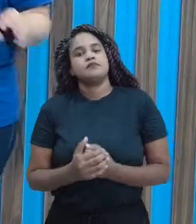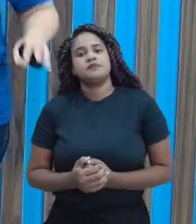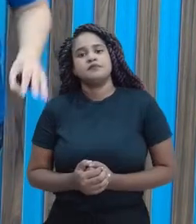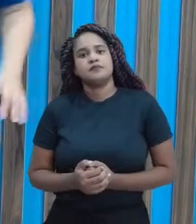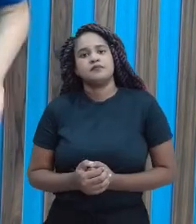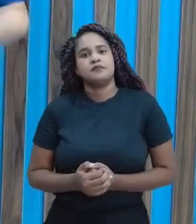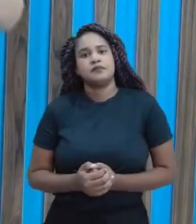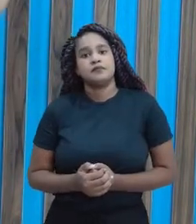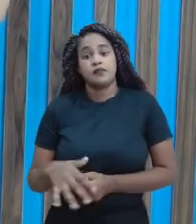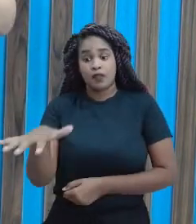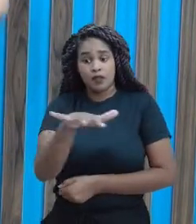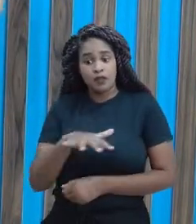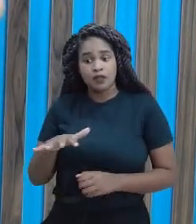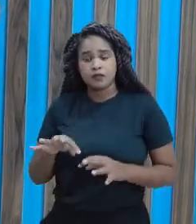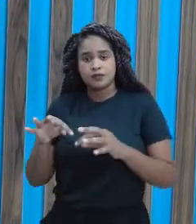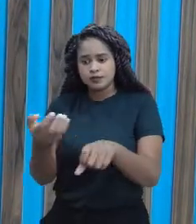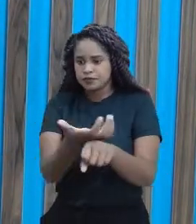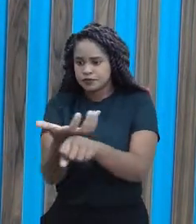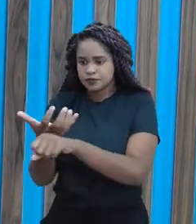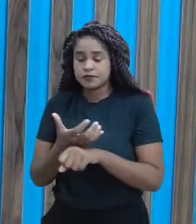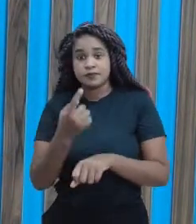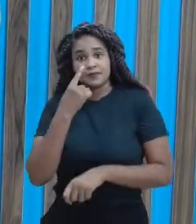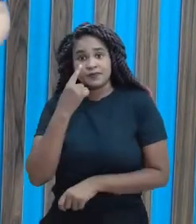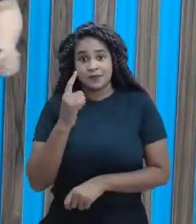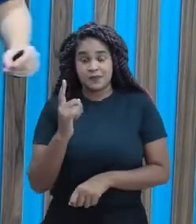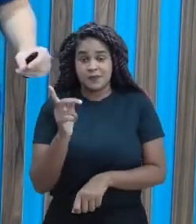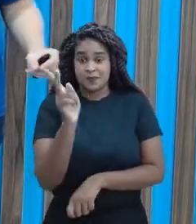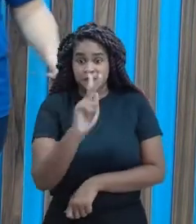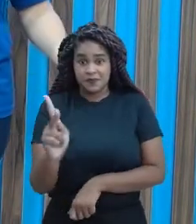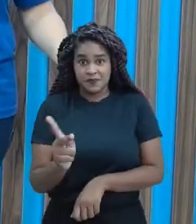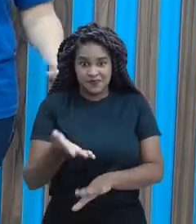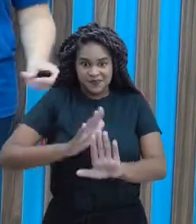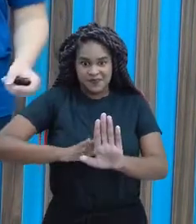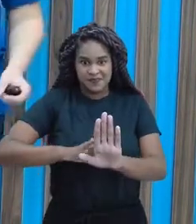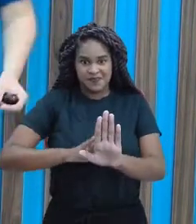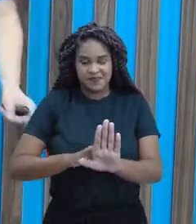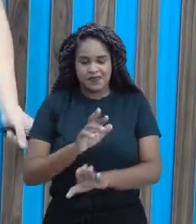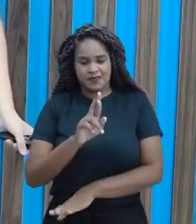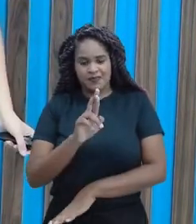de todas as áreas, inclusive o professor Revoreto está ali olhando para mim, um beijão.